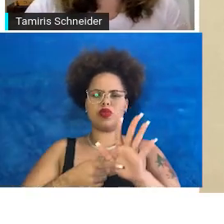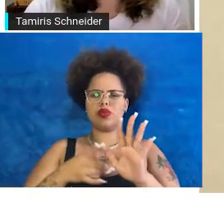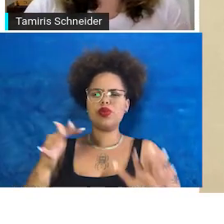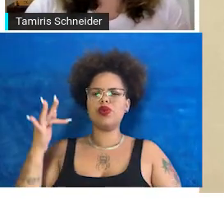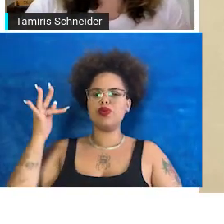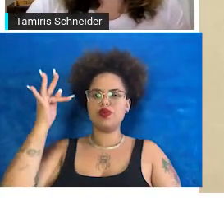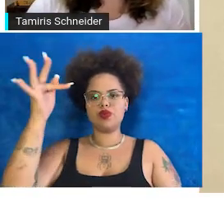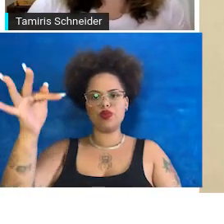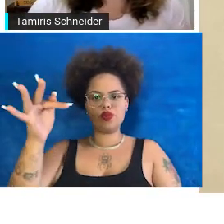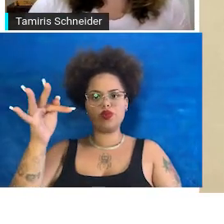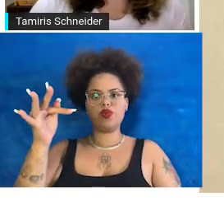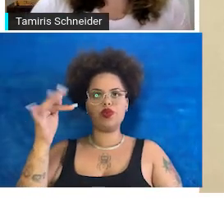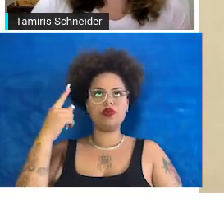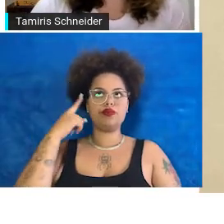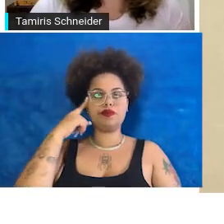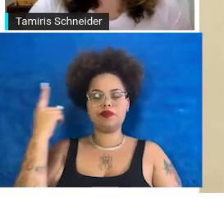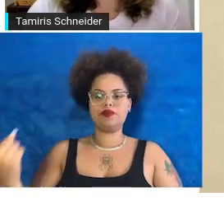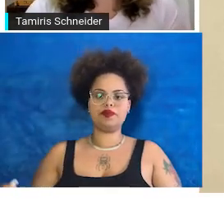utópico.